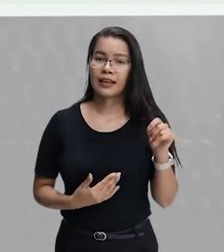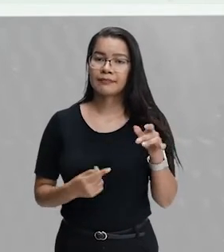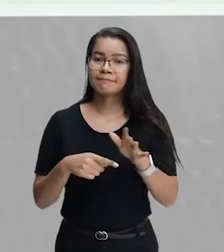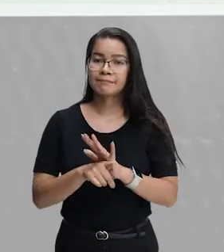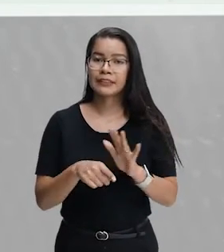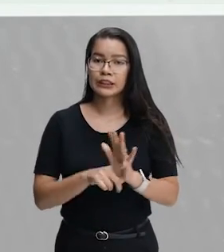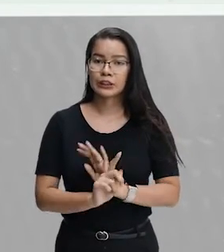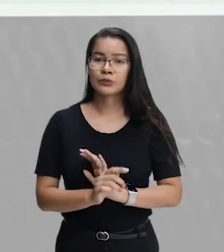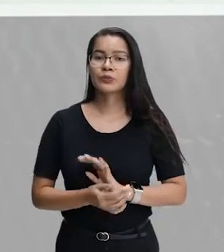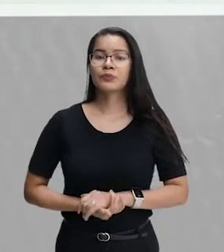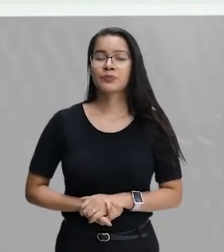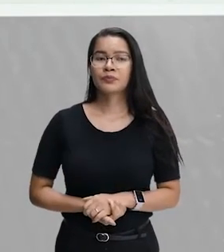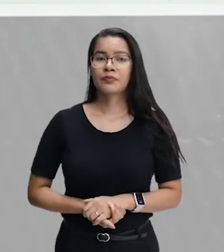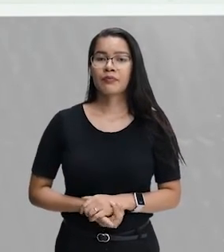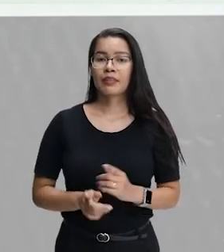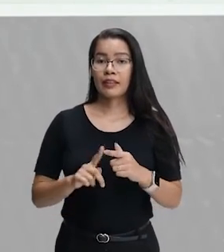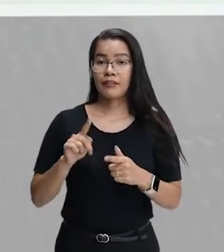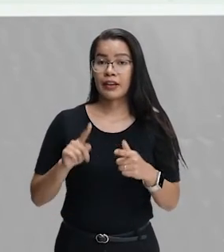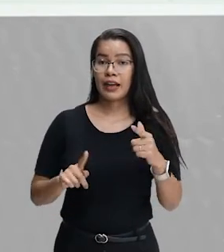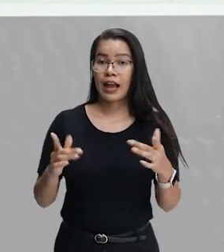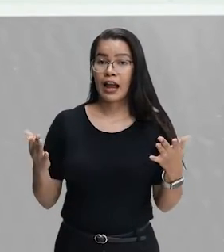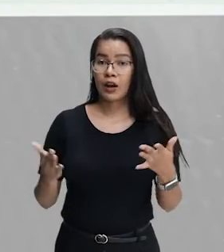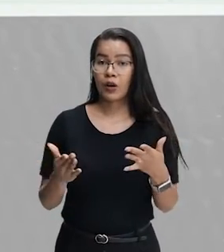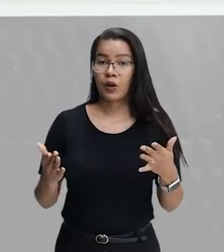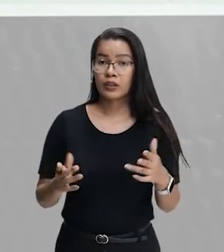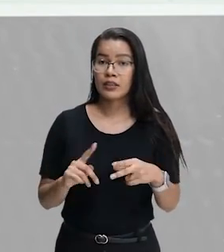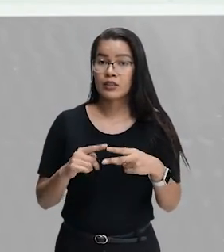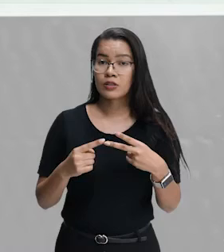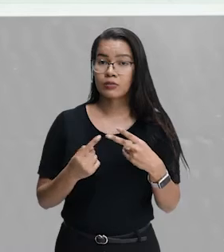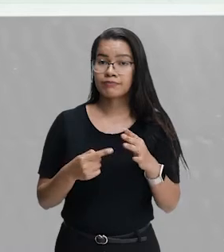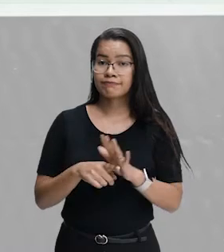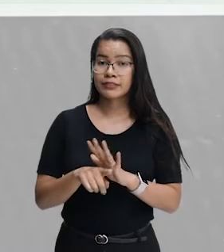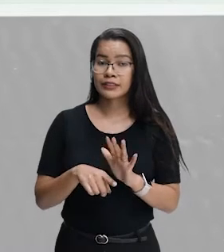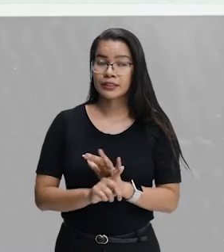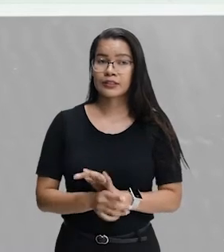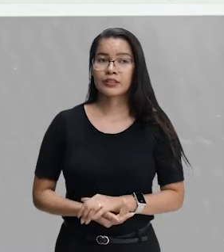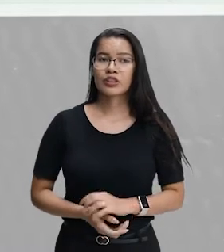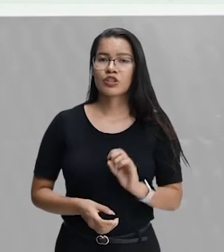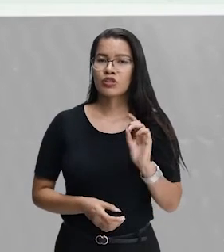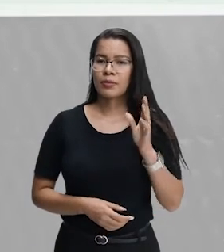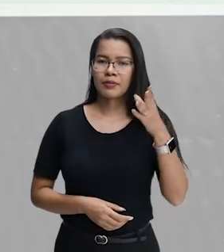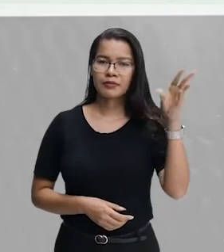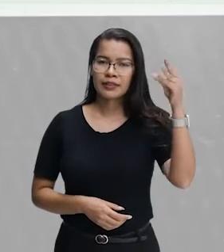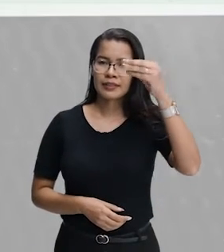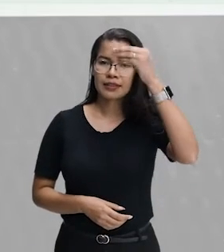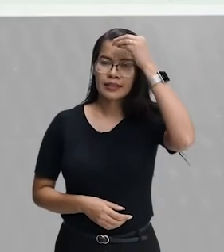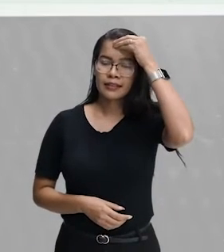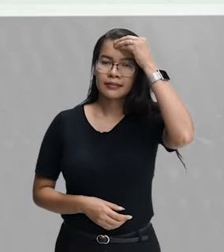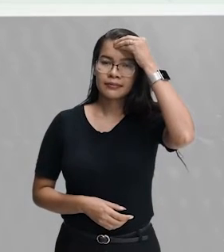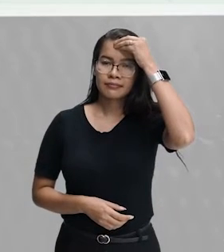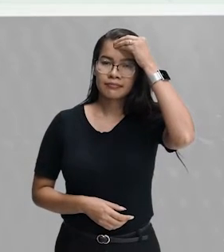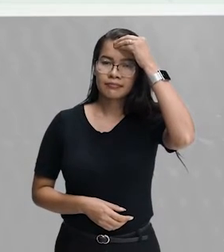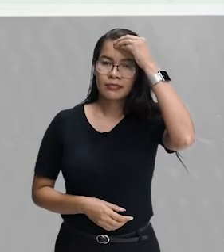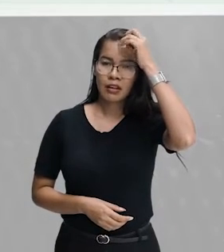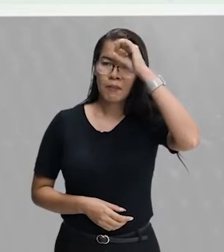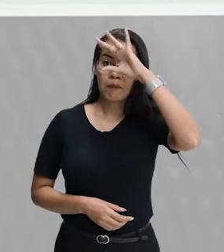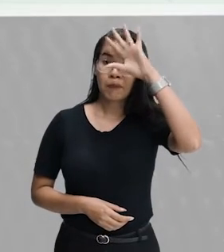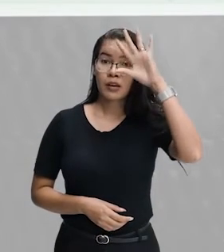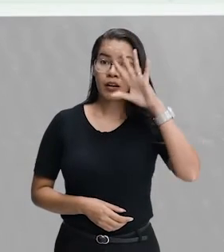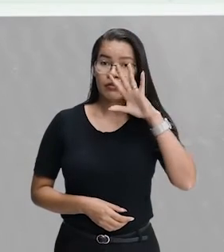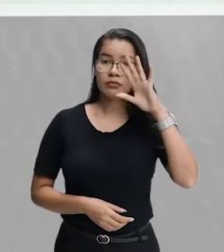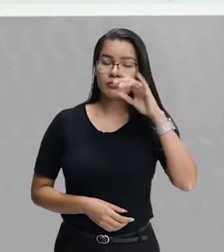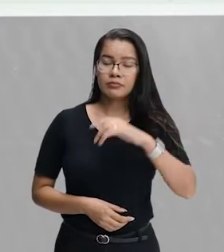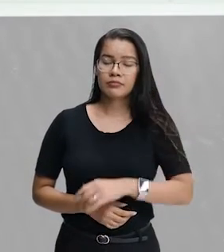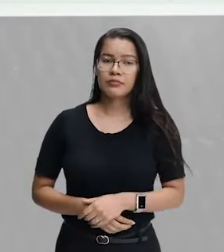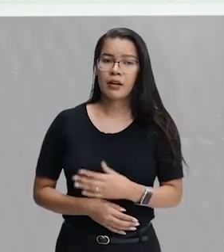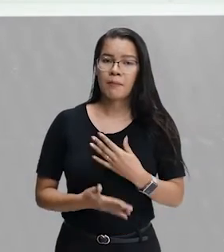aí da variância. Vamos fazer aqui essa questão só para ficar bem claro, né? Vou